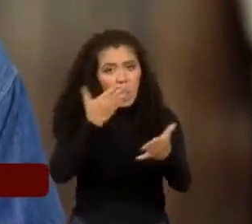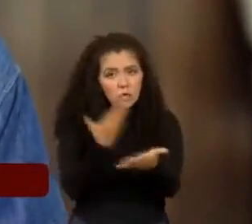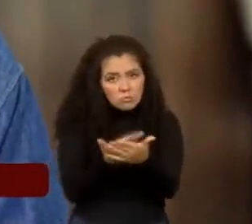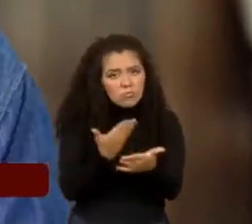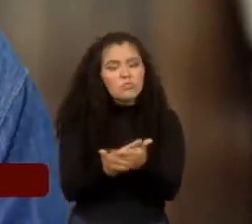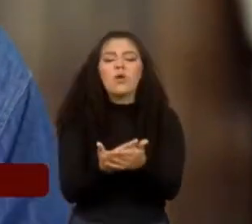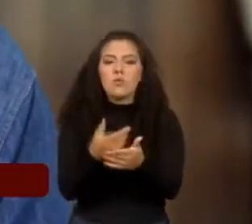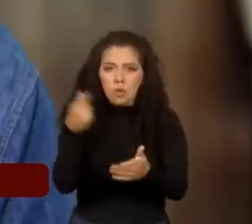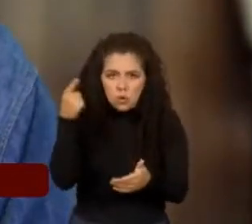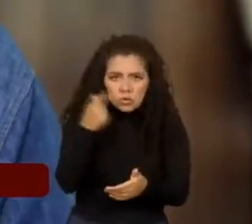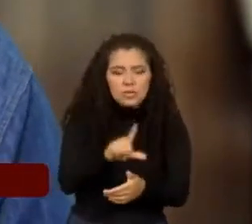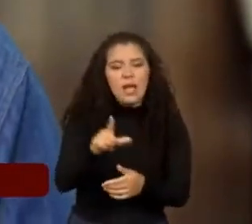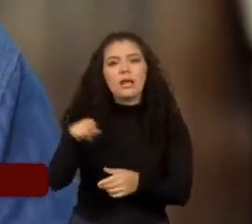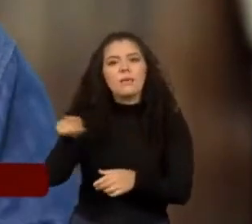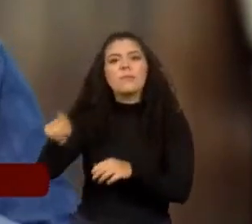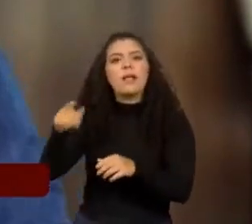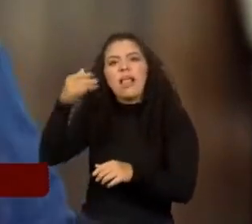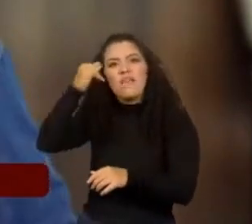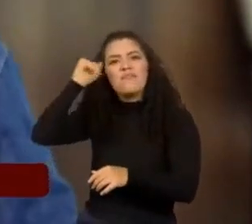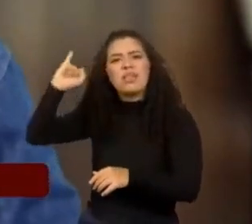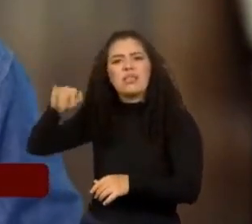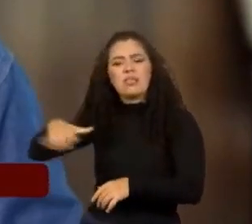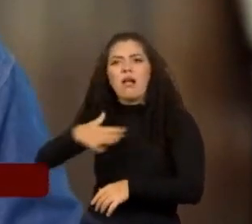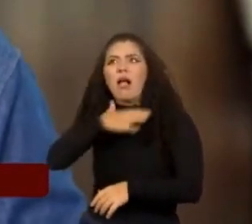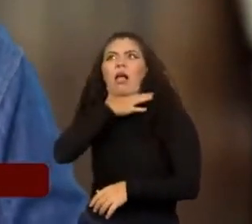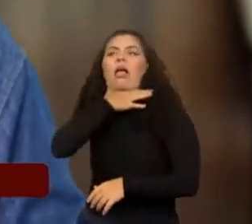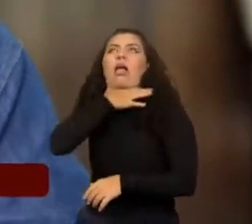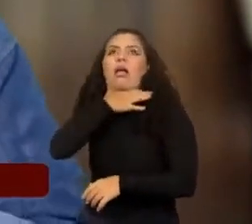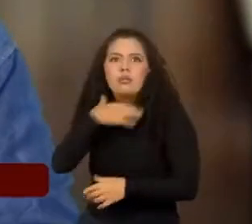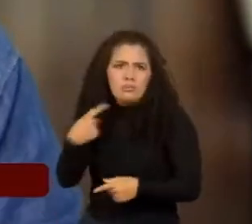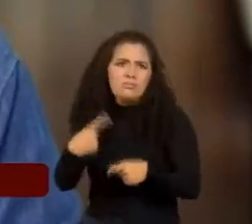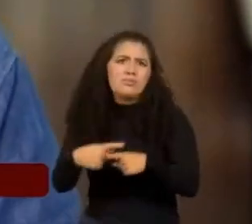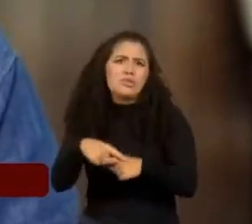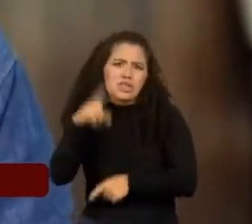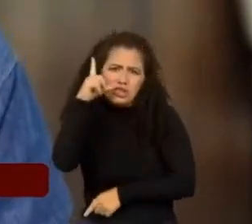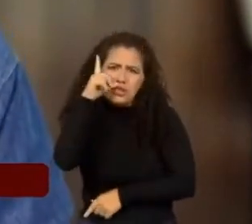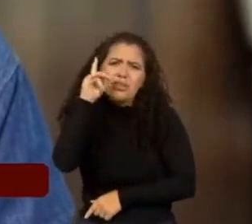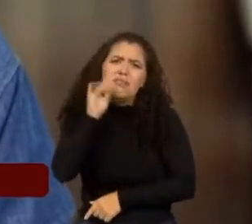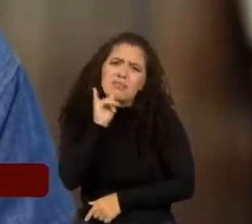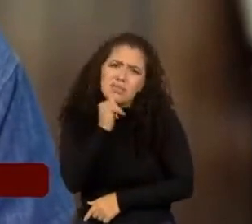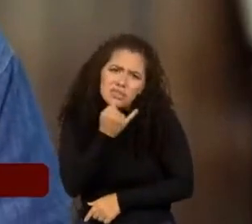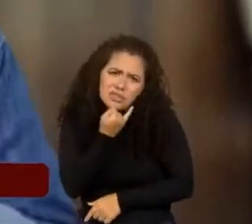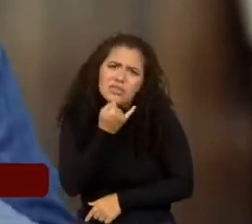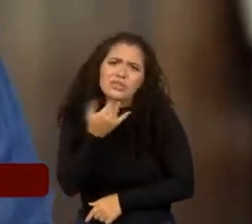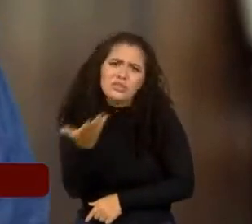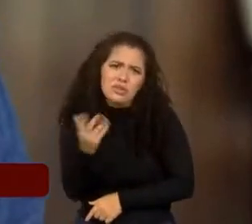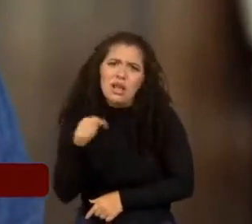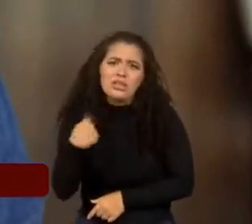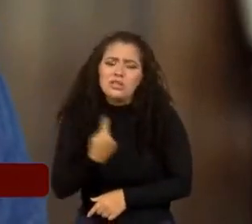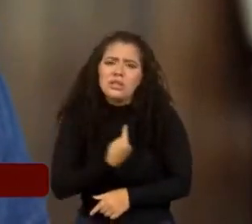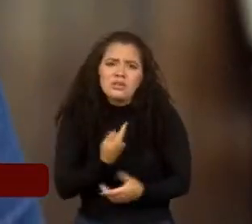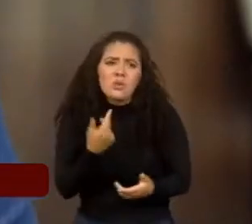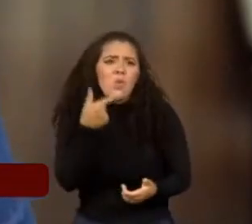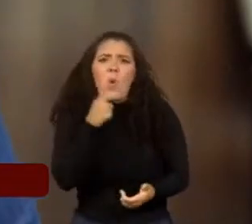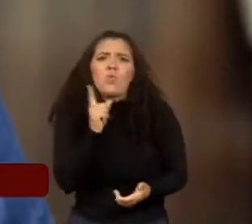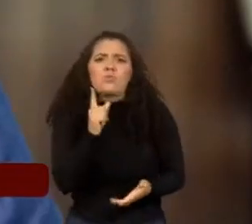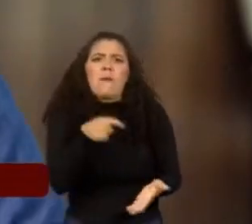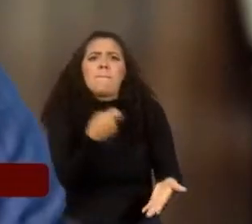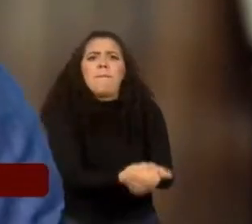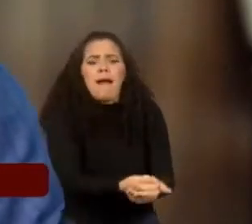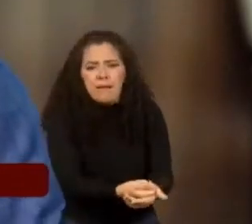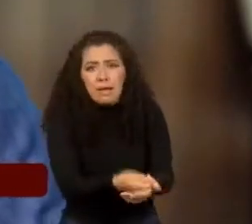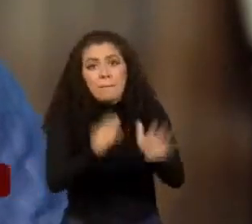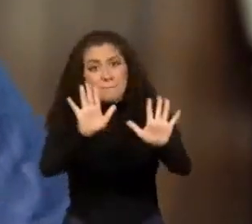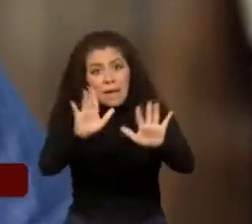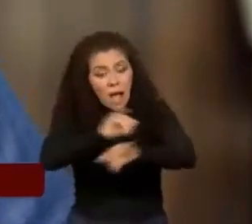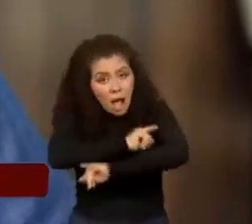sem a dívida enforcando você, porque é muito triste a gente saber que tem uma dívida que não pode pagar. Então eu vou lembrar aos